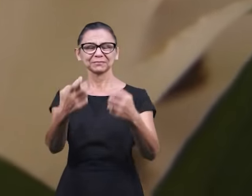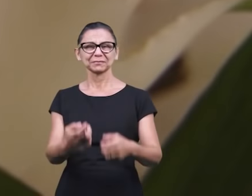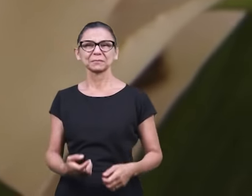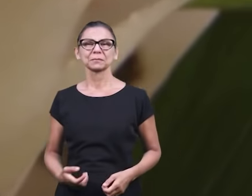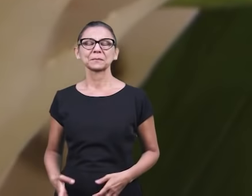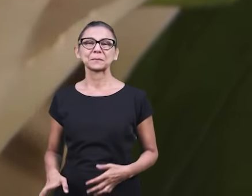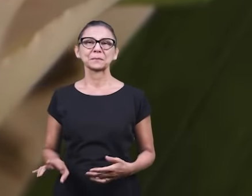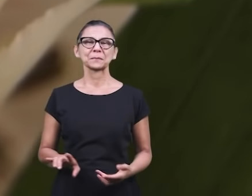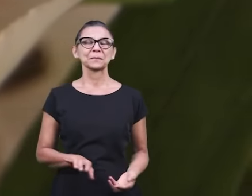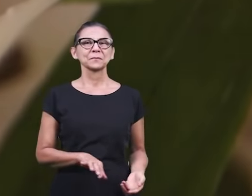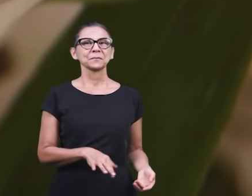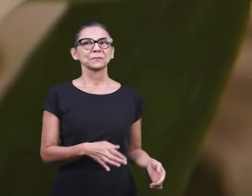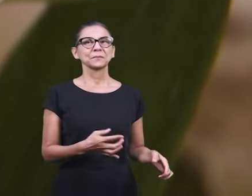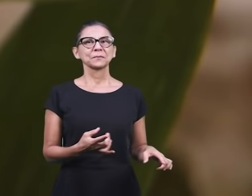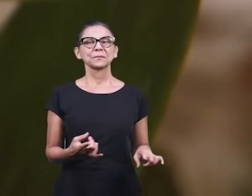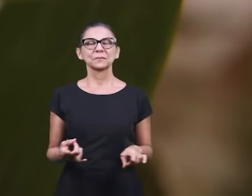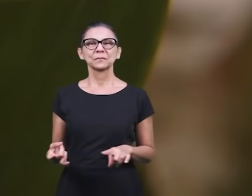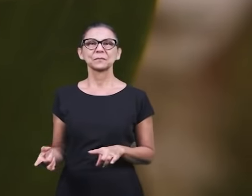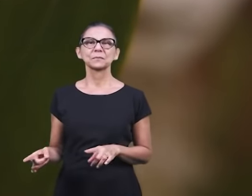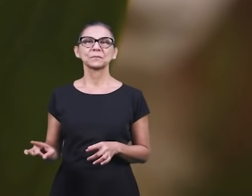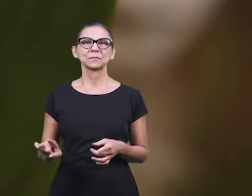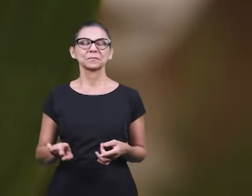pode